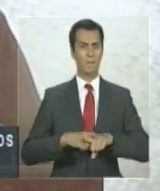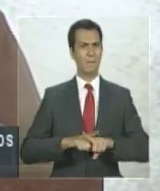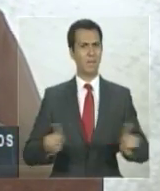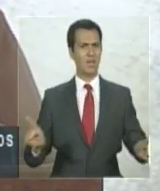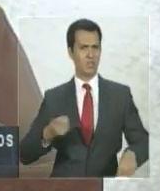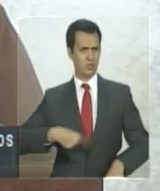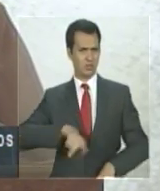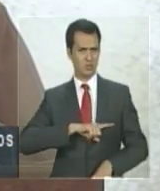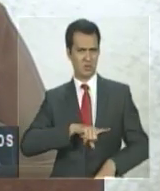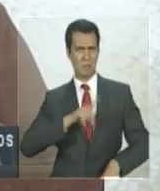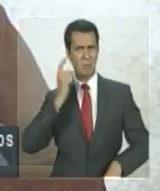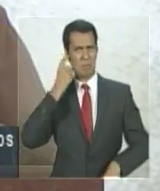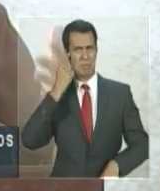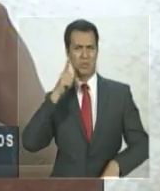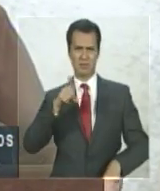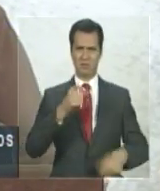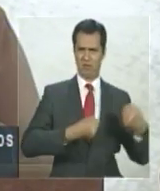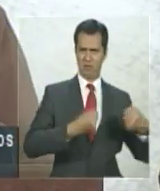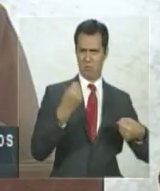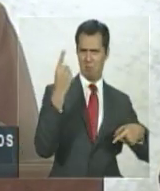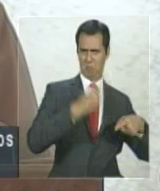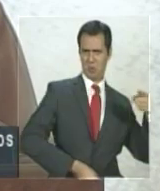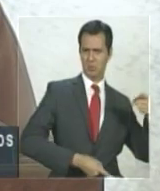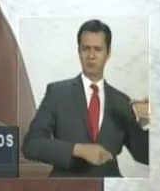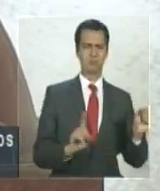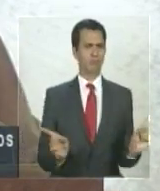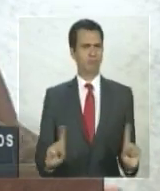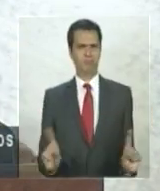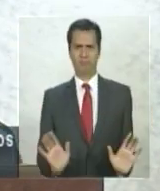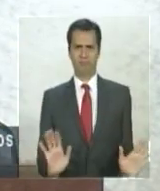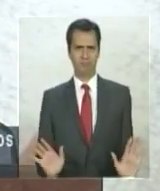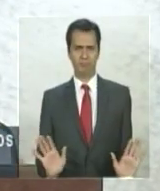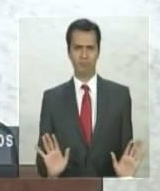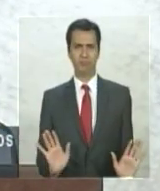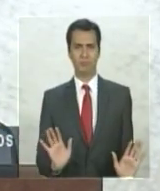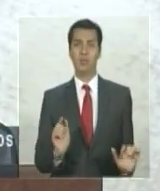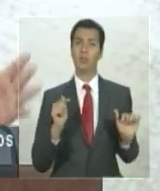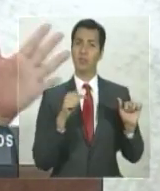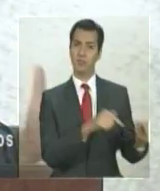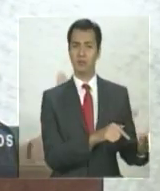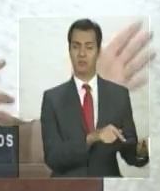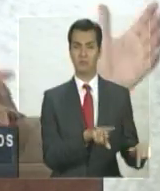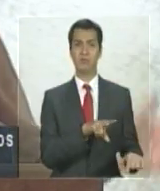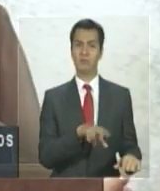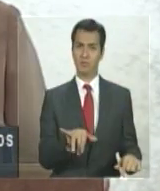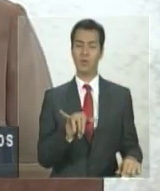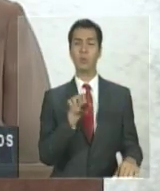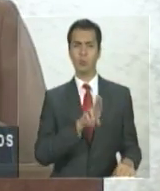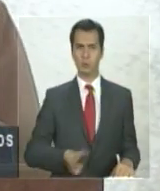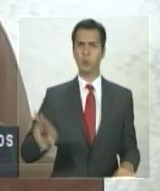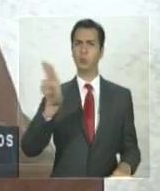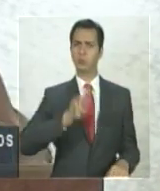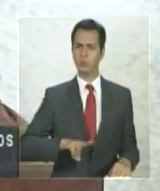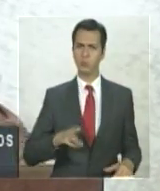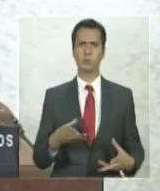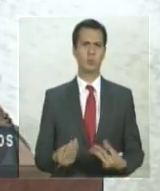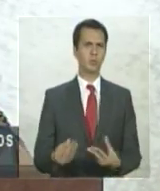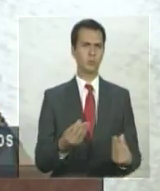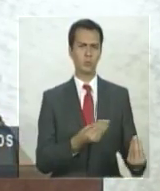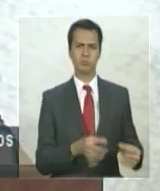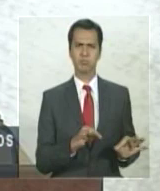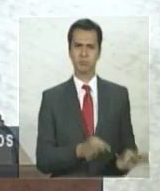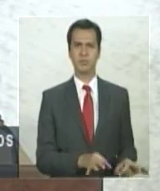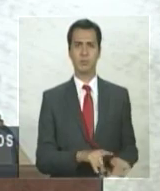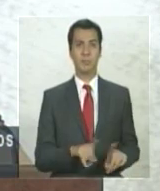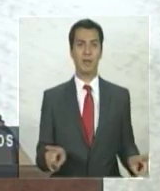posse de veículos privados e individuais. Significa, pelo contrário, que eles vão ser bastante utilizados, mas